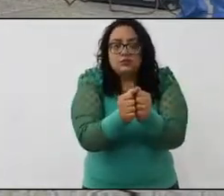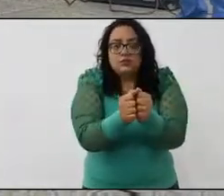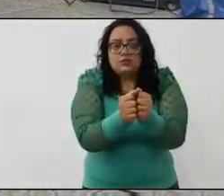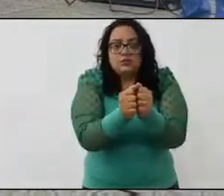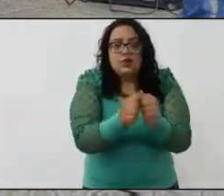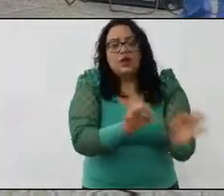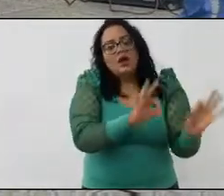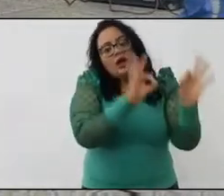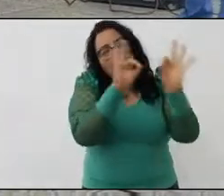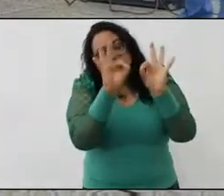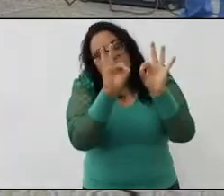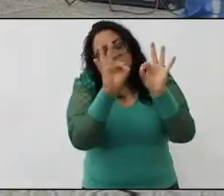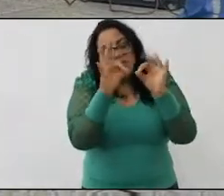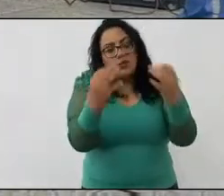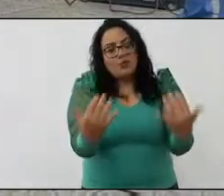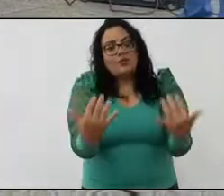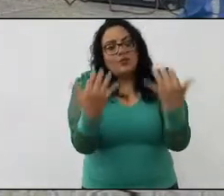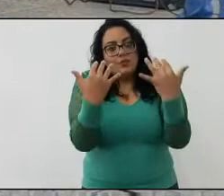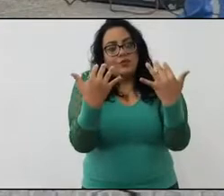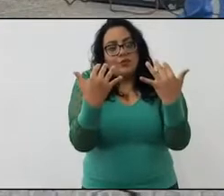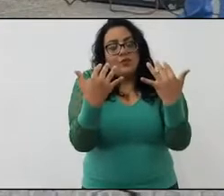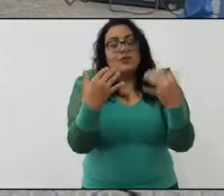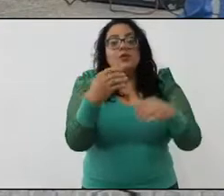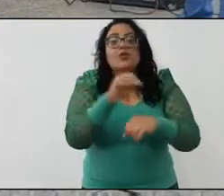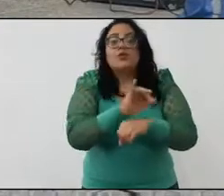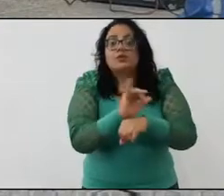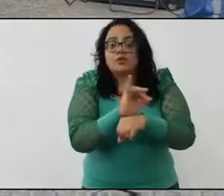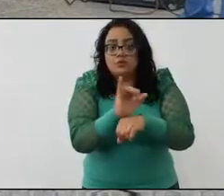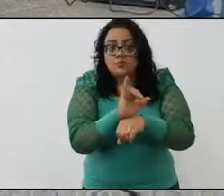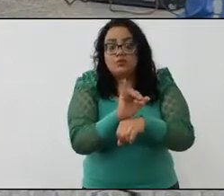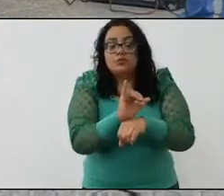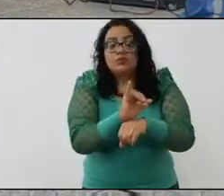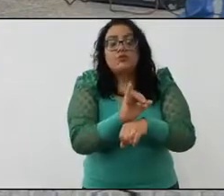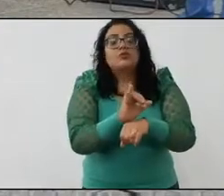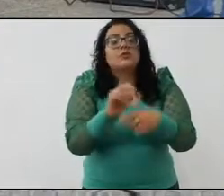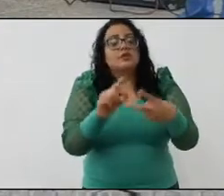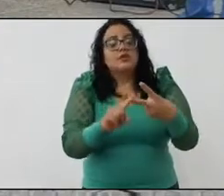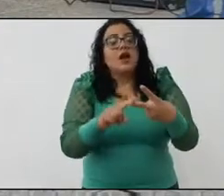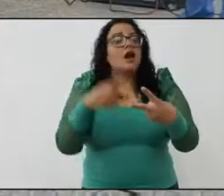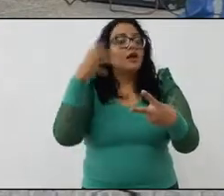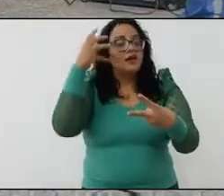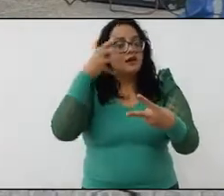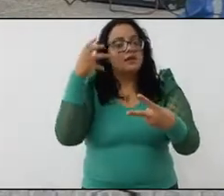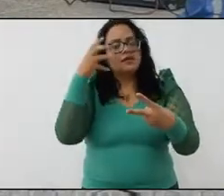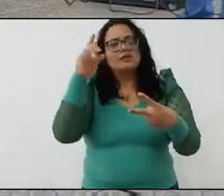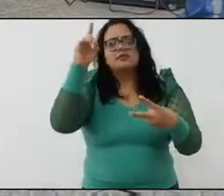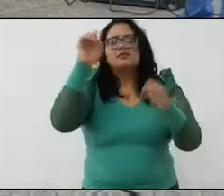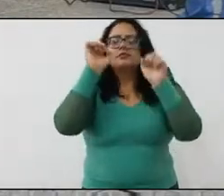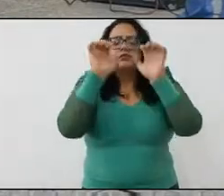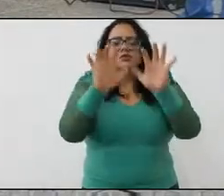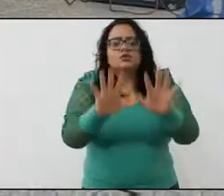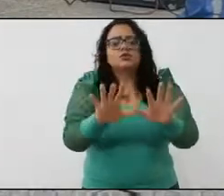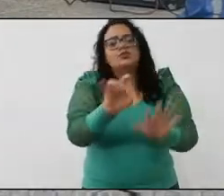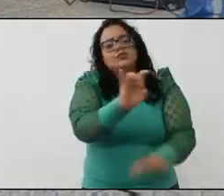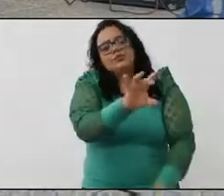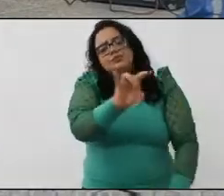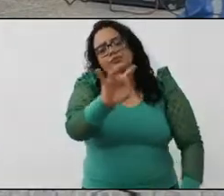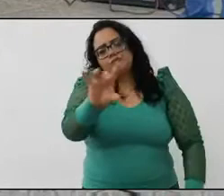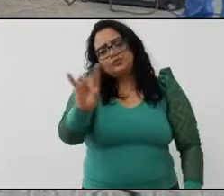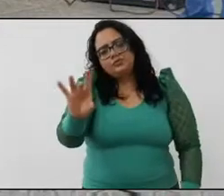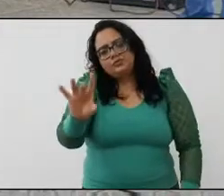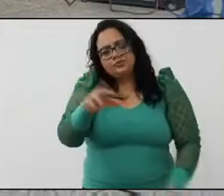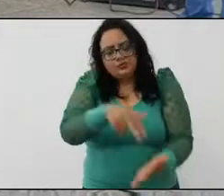pelo YouTube, também pela Rádio Melodia. Ó Deus, abençoa a vida de cada um, sustenta em